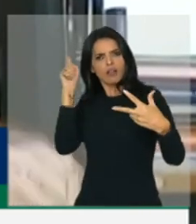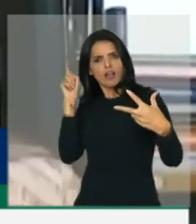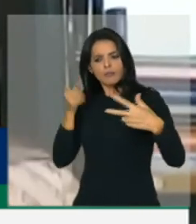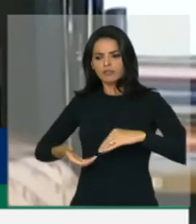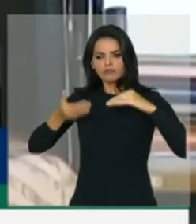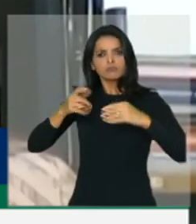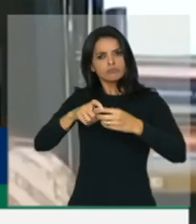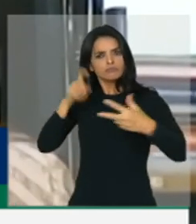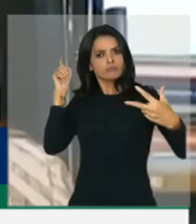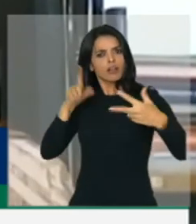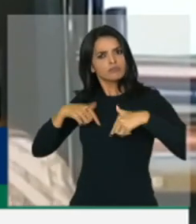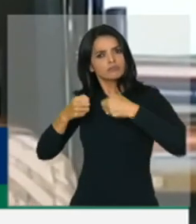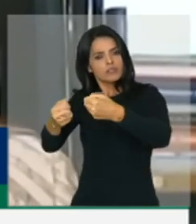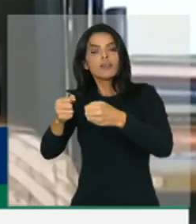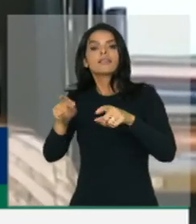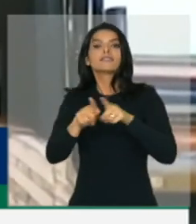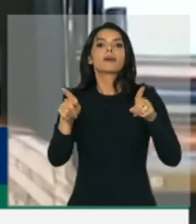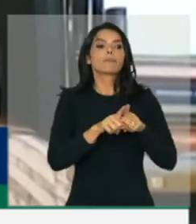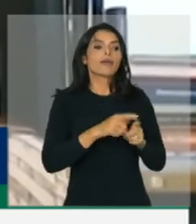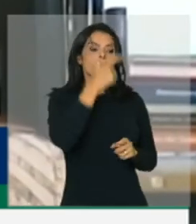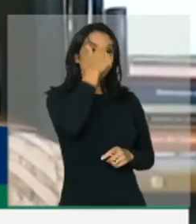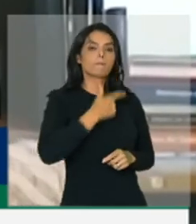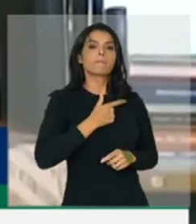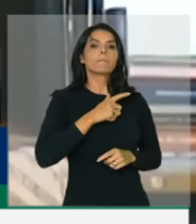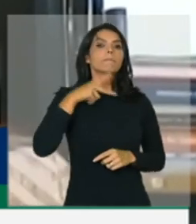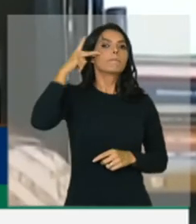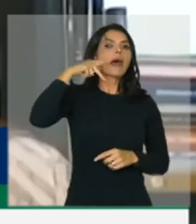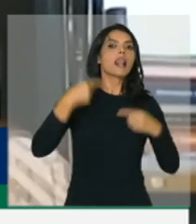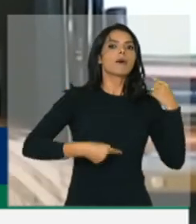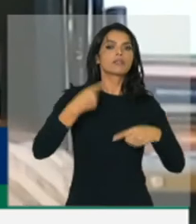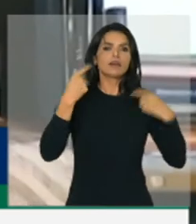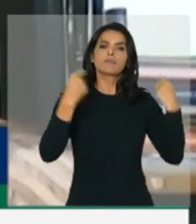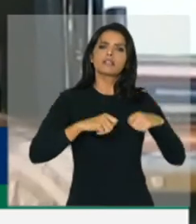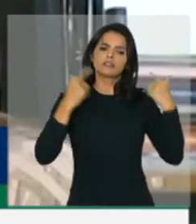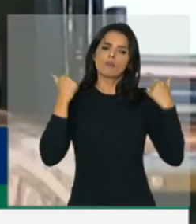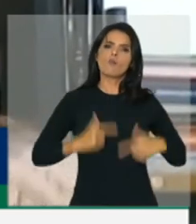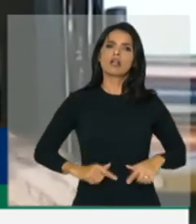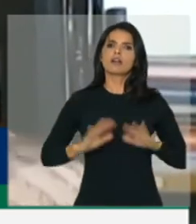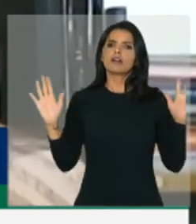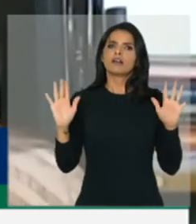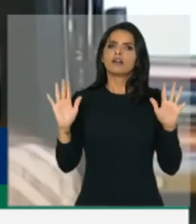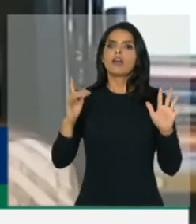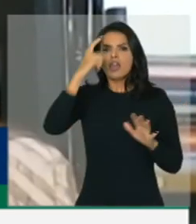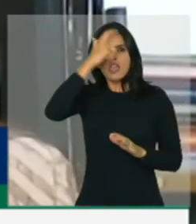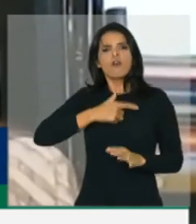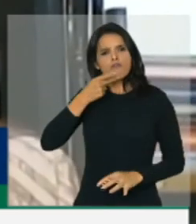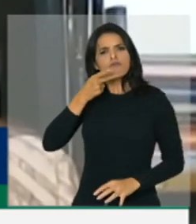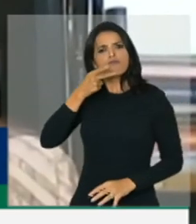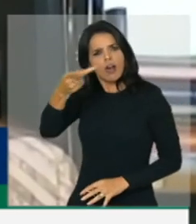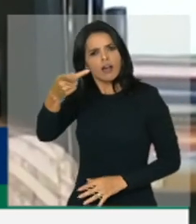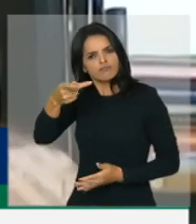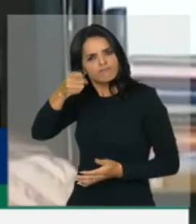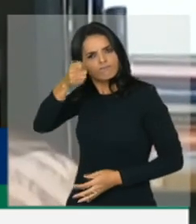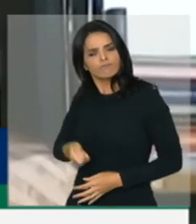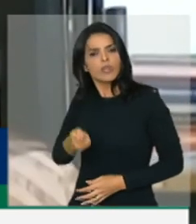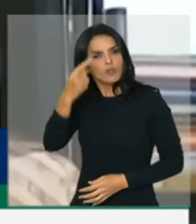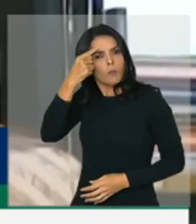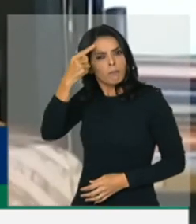Nós defendemos a imunidade parlamentar. Eu sou uma deputada enfática, digo o que penso,